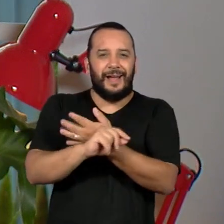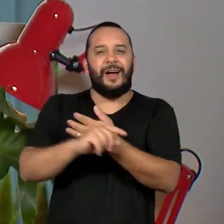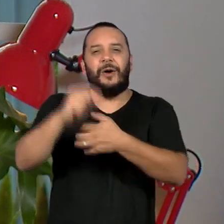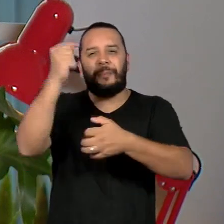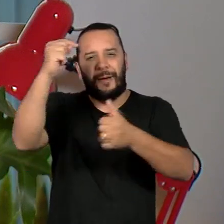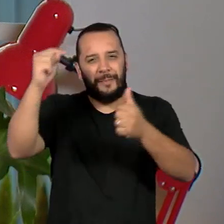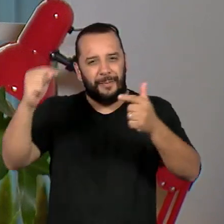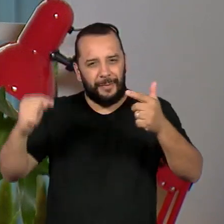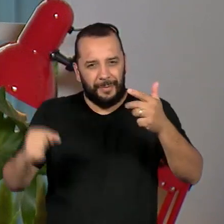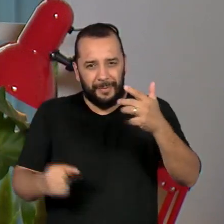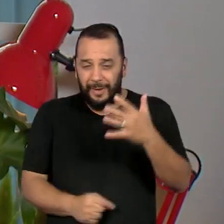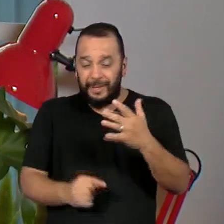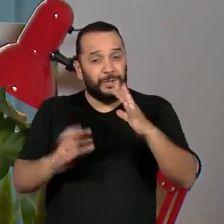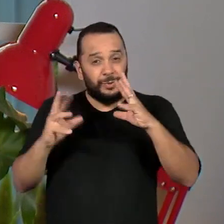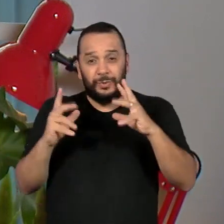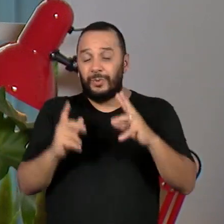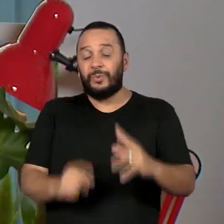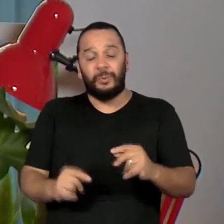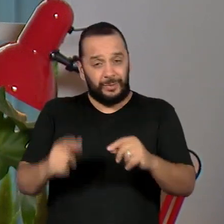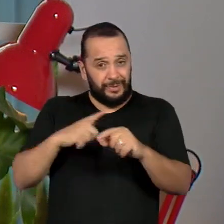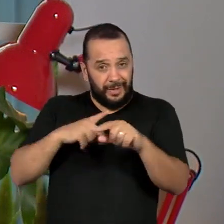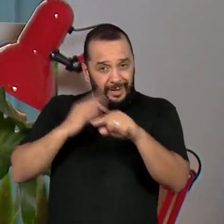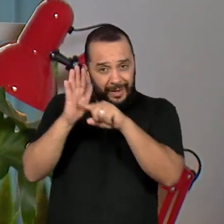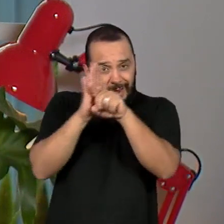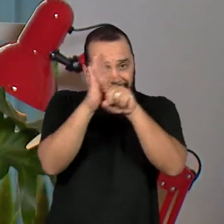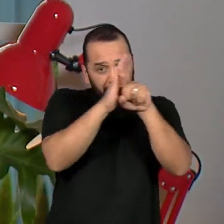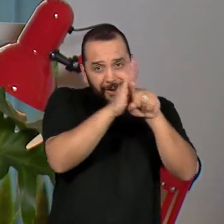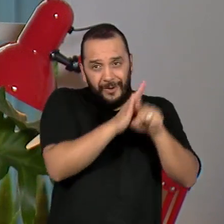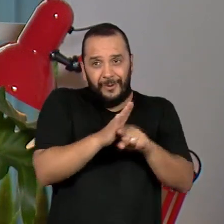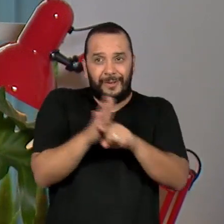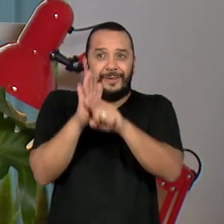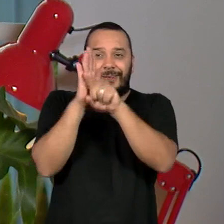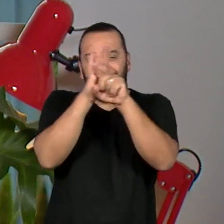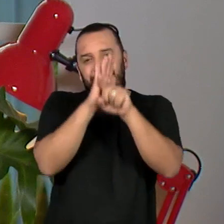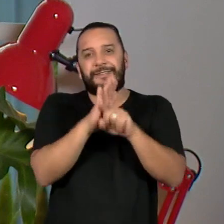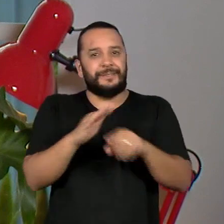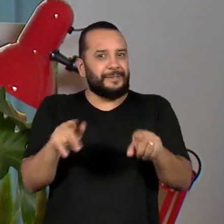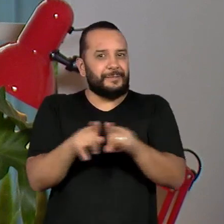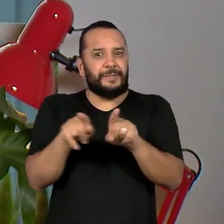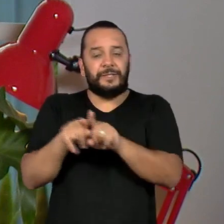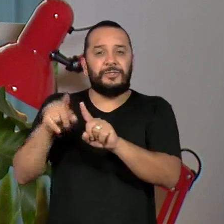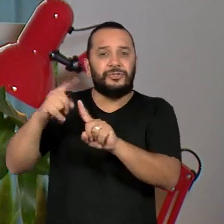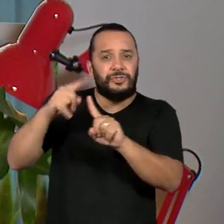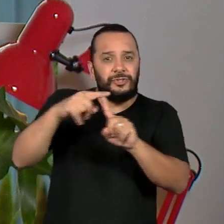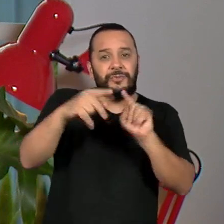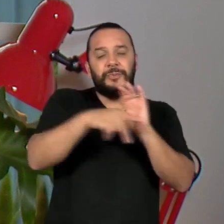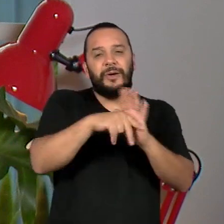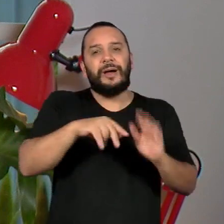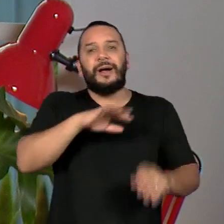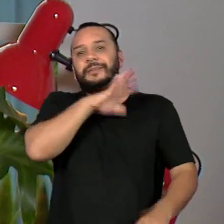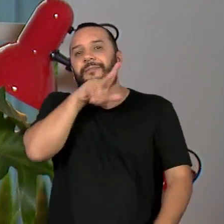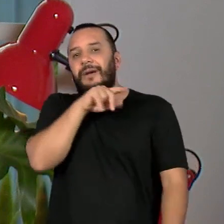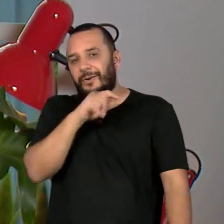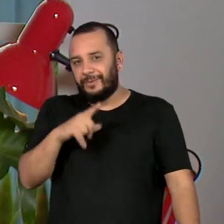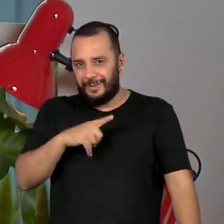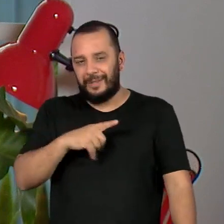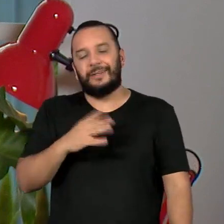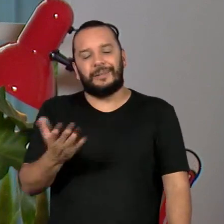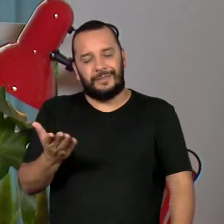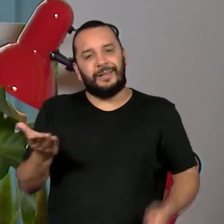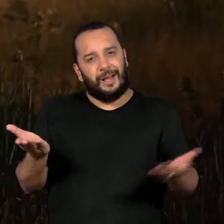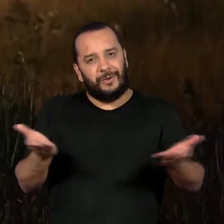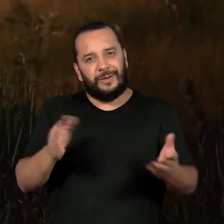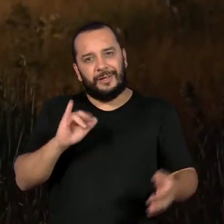está sendo avaliado nas contas ecossistêmicas e na conta das espécies, que aí é o dado que o IBGE está usando das espécies